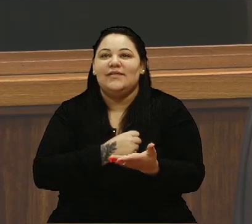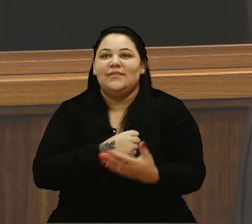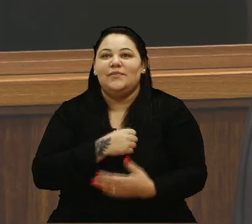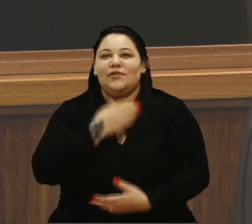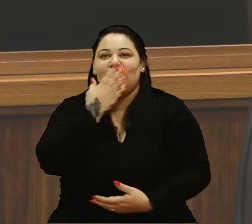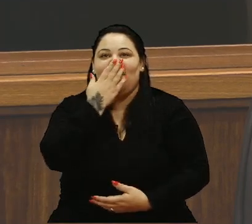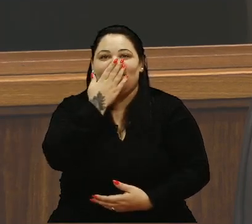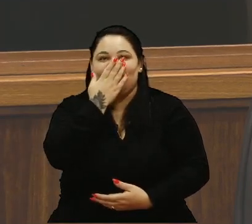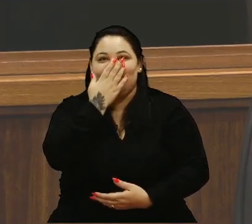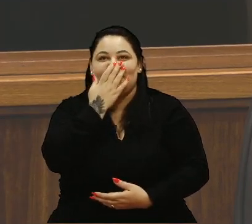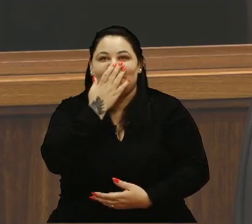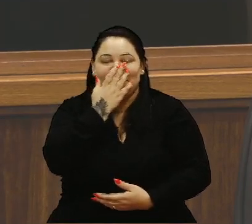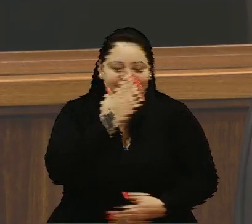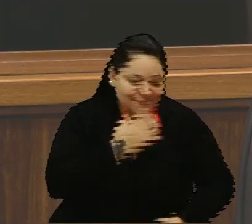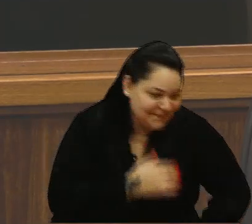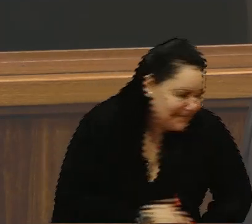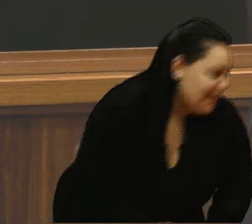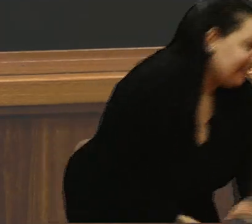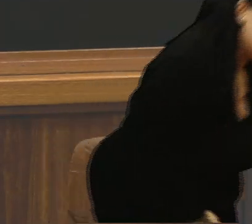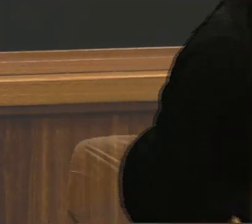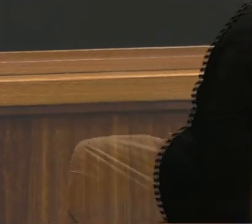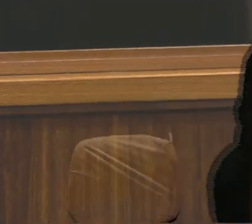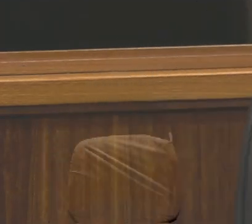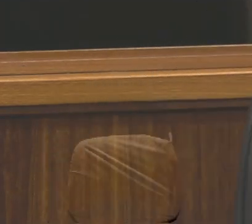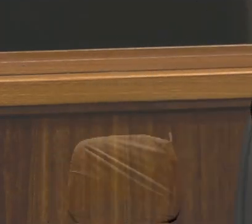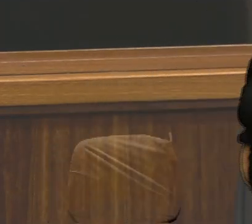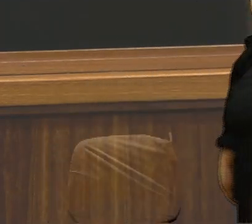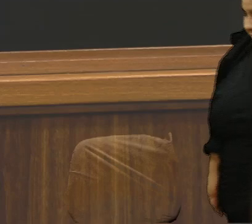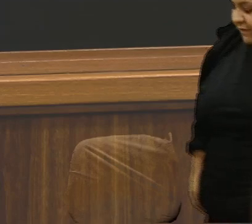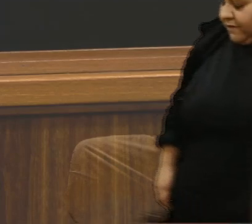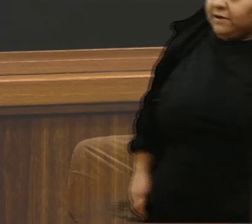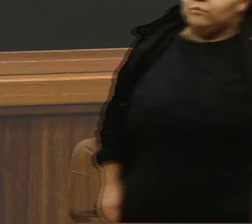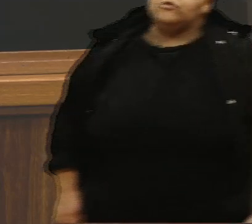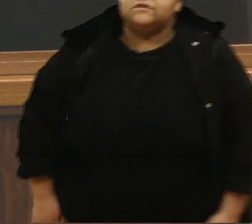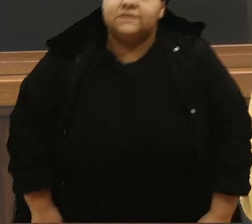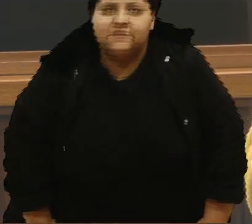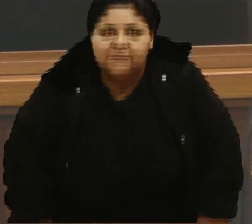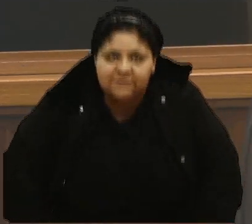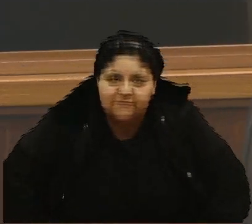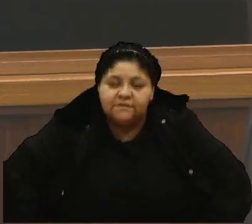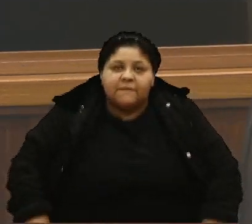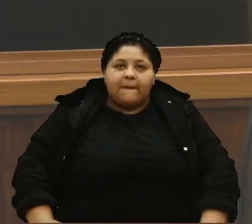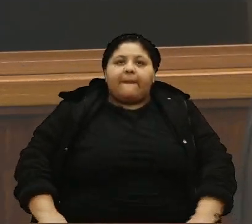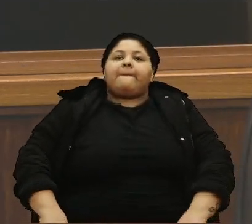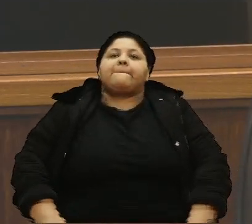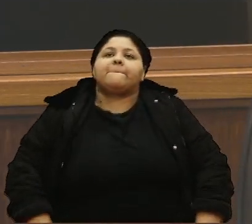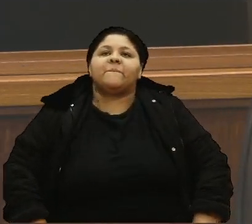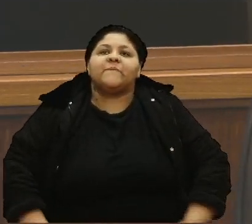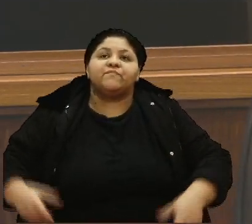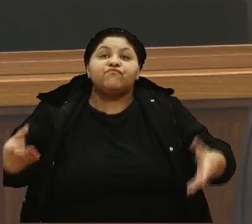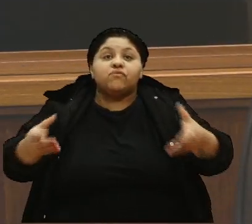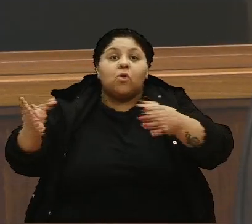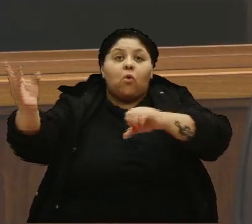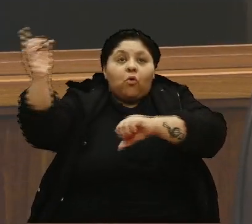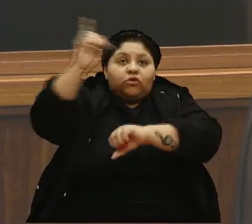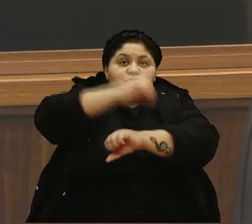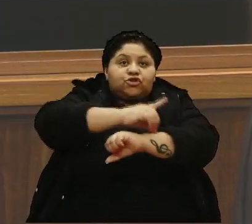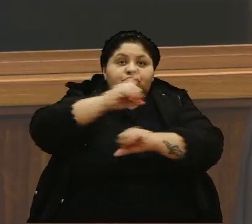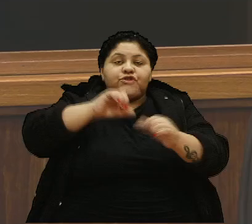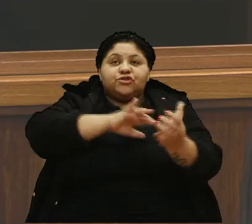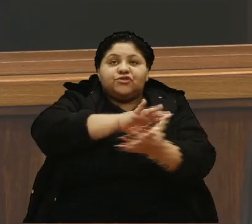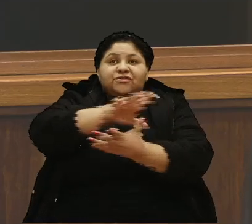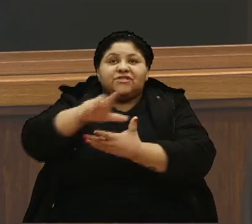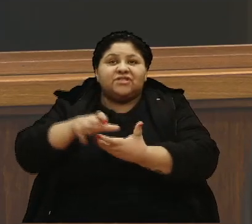Bom, mas eu queria rapidamente falar, não poderia deixar de falar do dia de hoje, que é o Dia Mundial